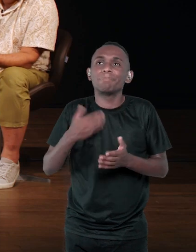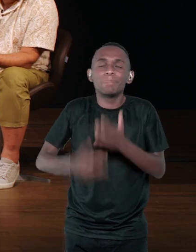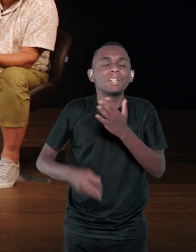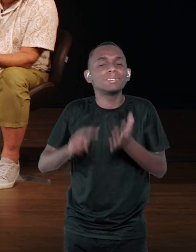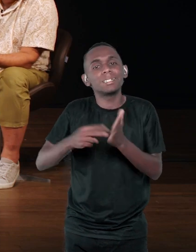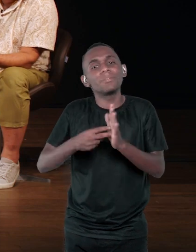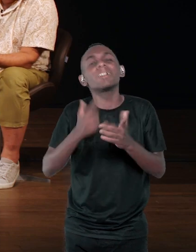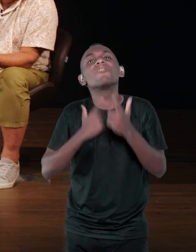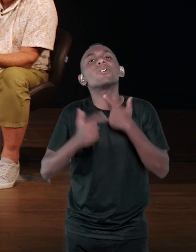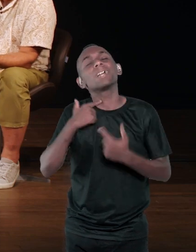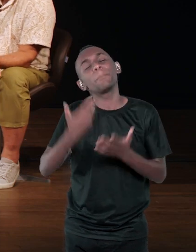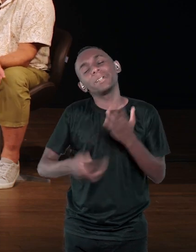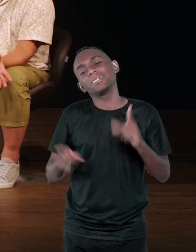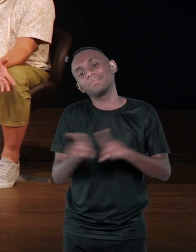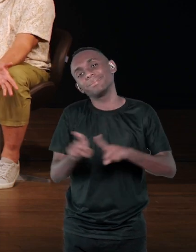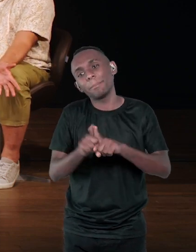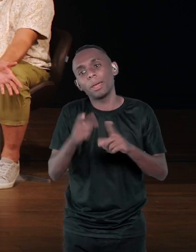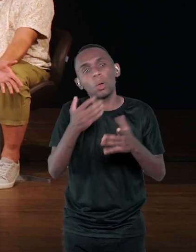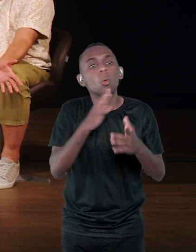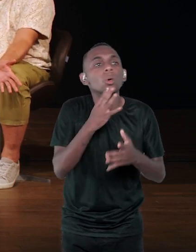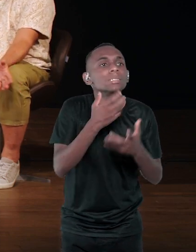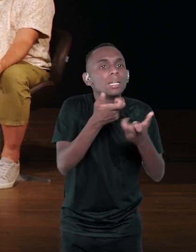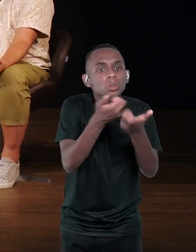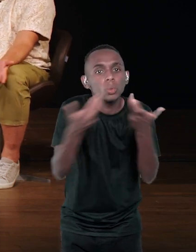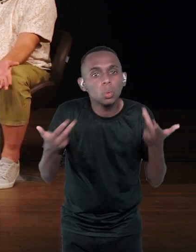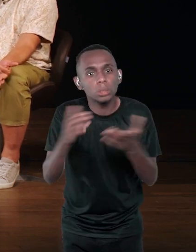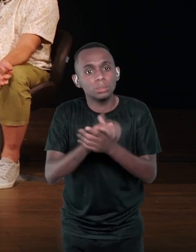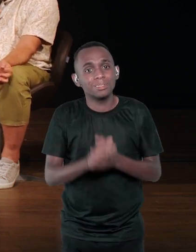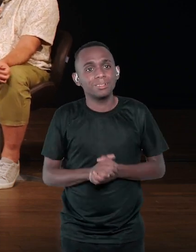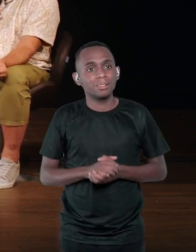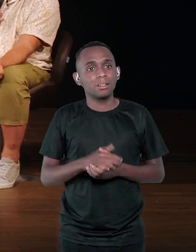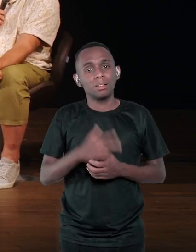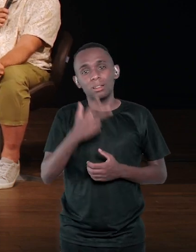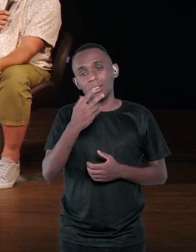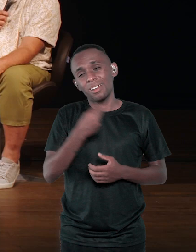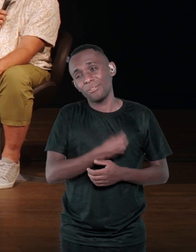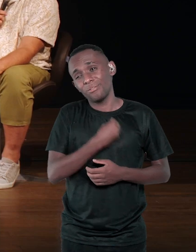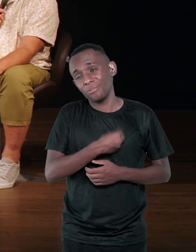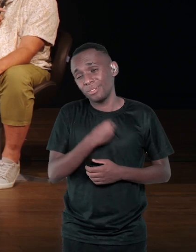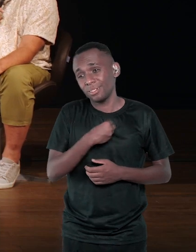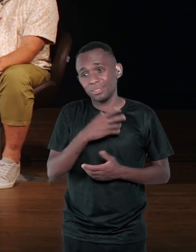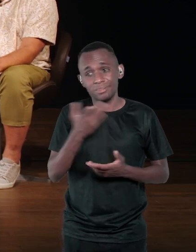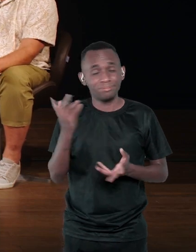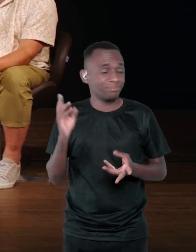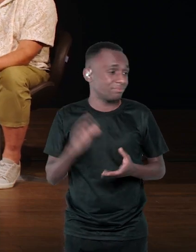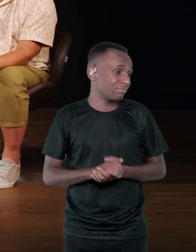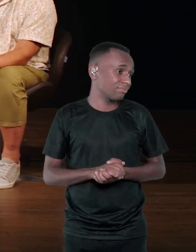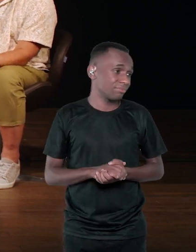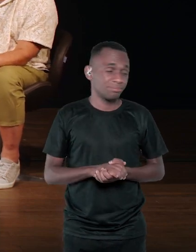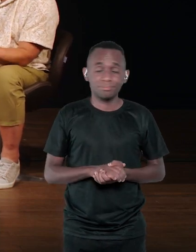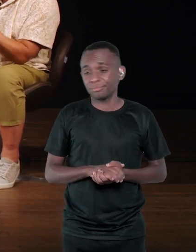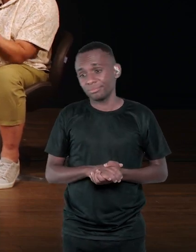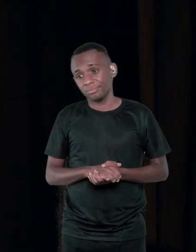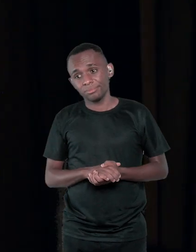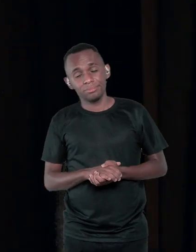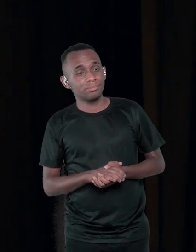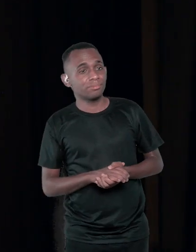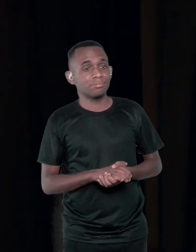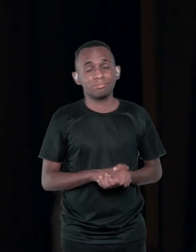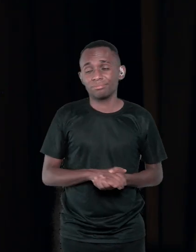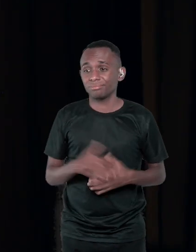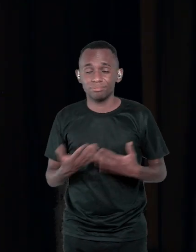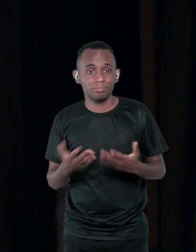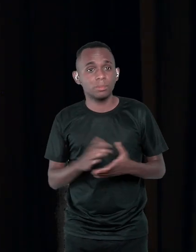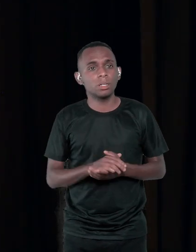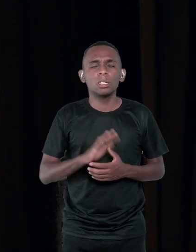vontade de conhecer as coisas. E aí a sua vida vai ficar muito sem graça. O dia que você fala assim, pensa bem, você já